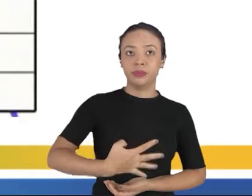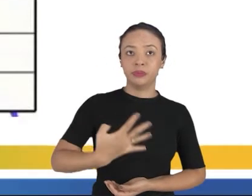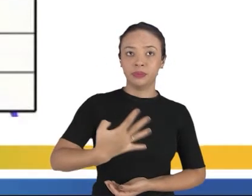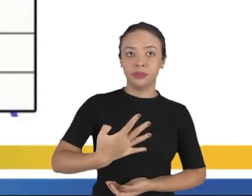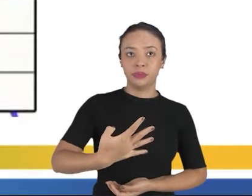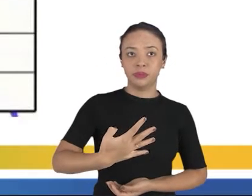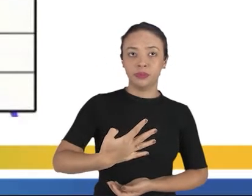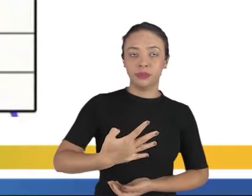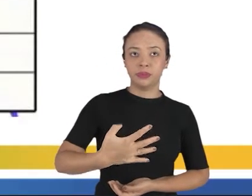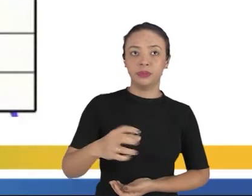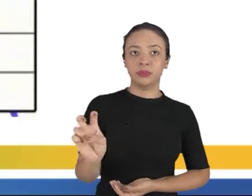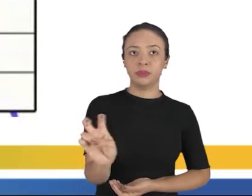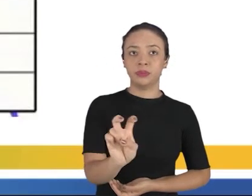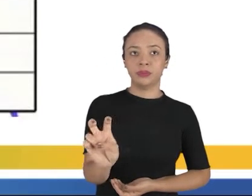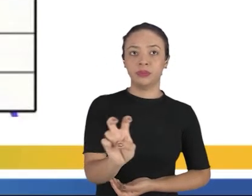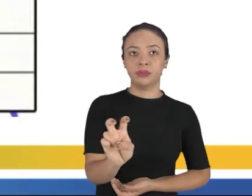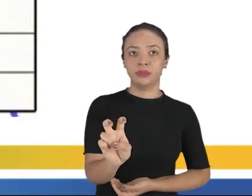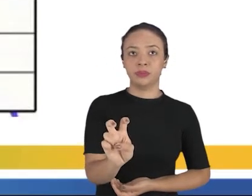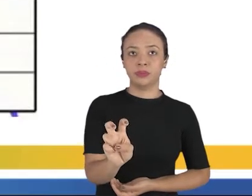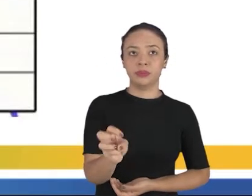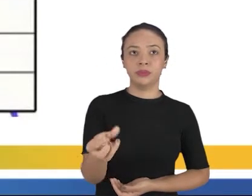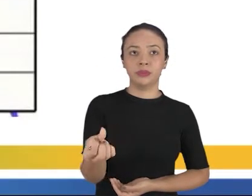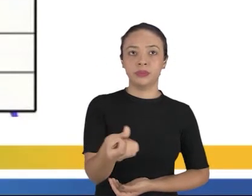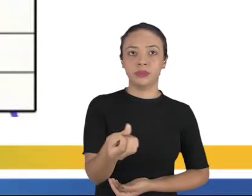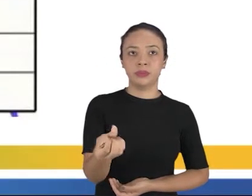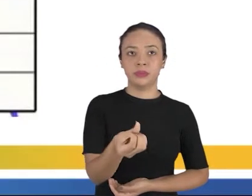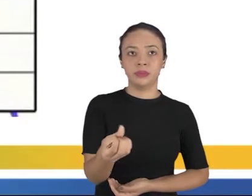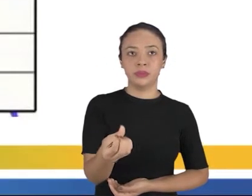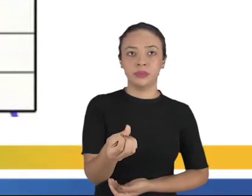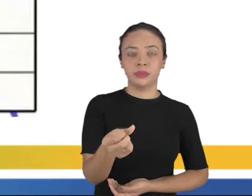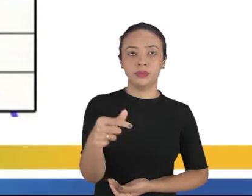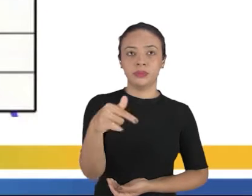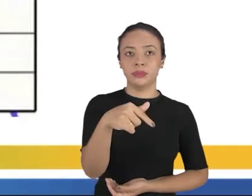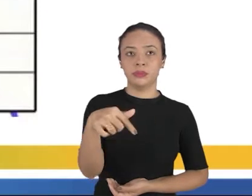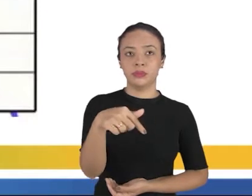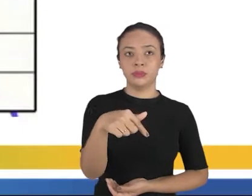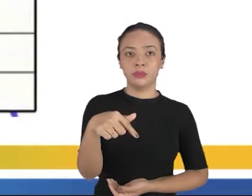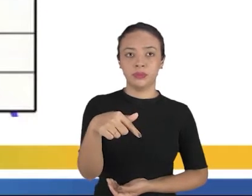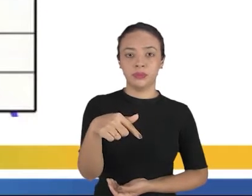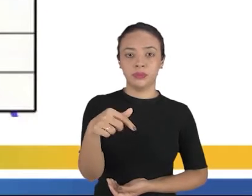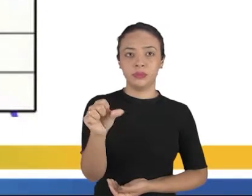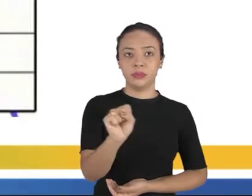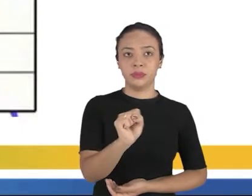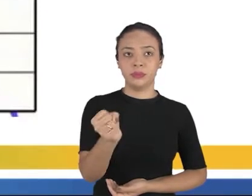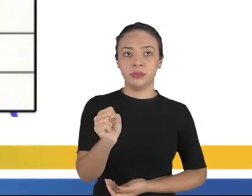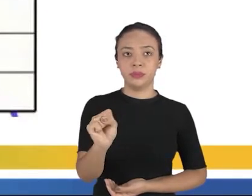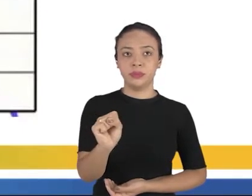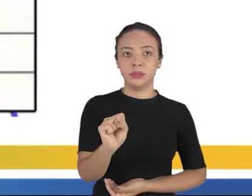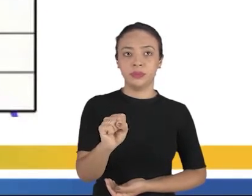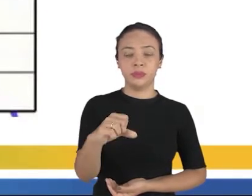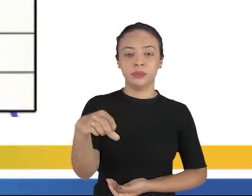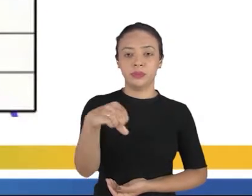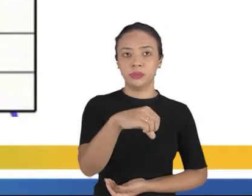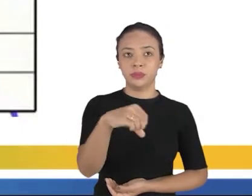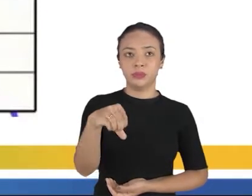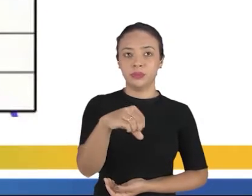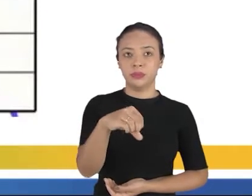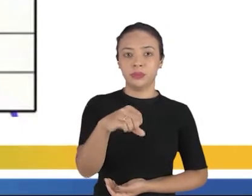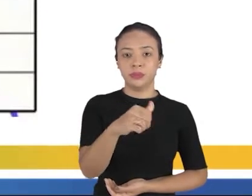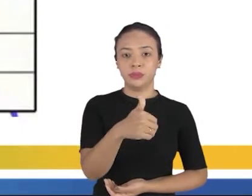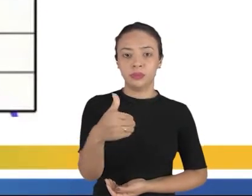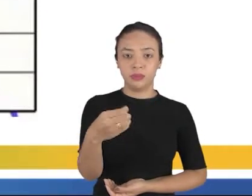fourth, fifth, sixth, seventh, eighth, ninth